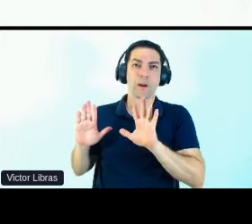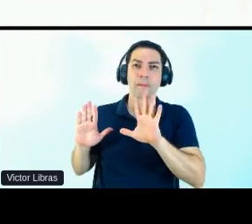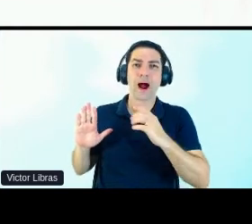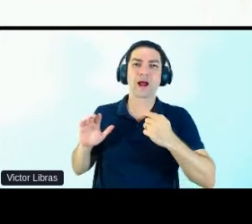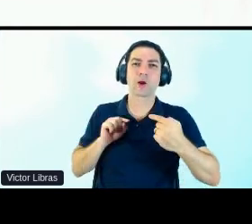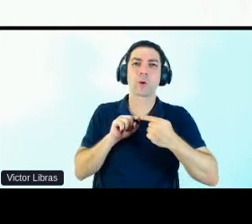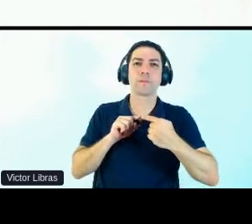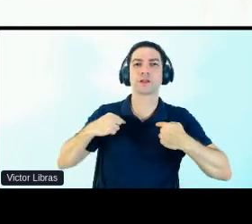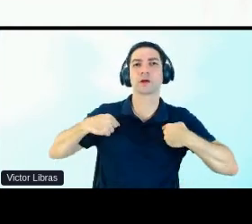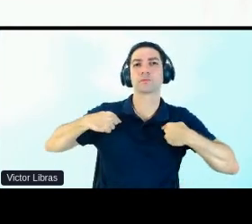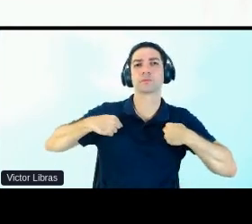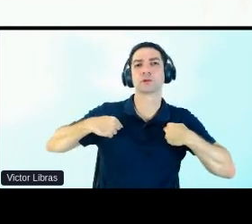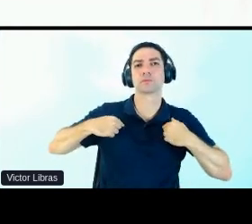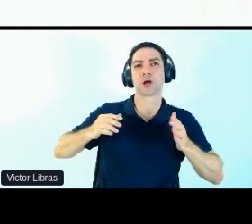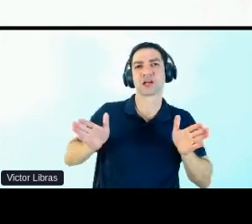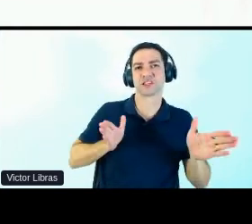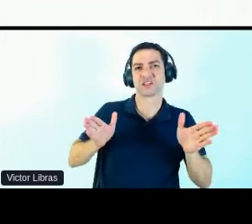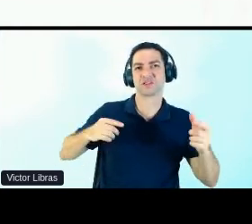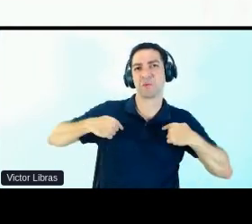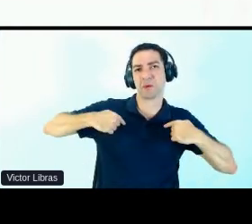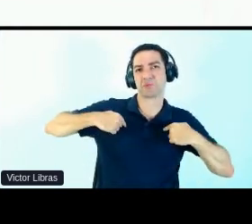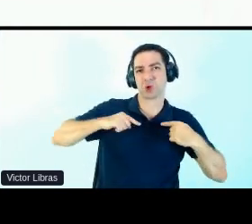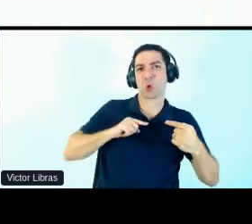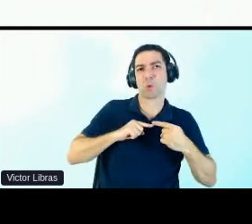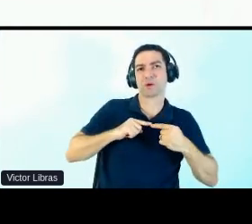pessoas não. Então,